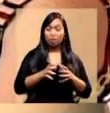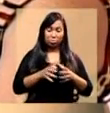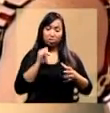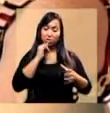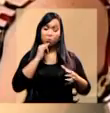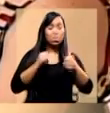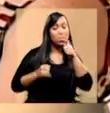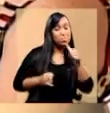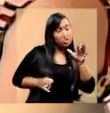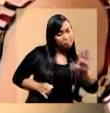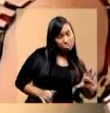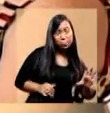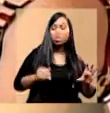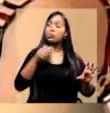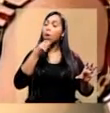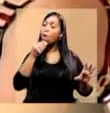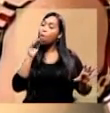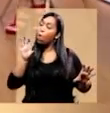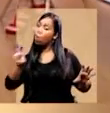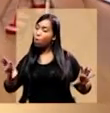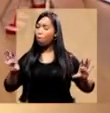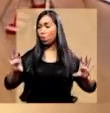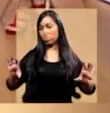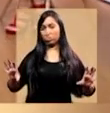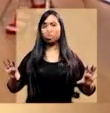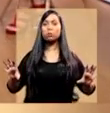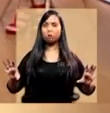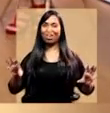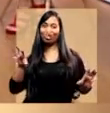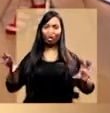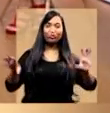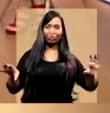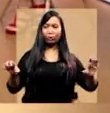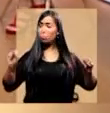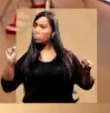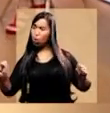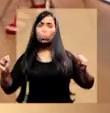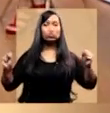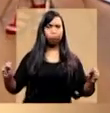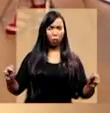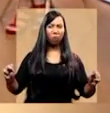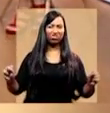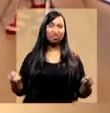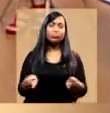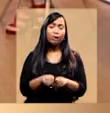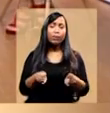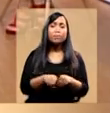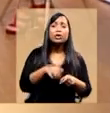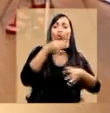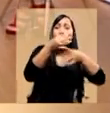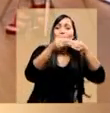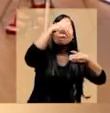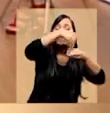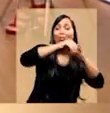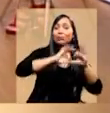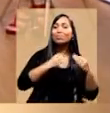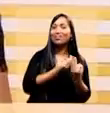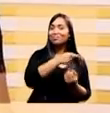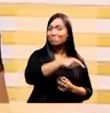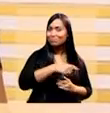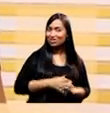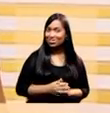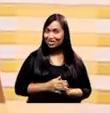separações. Meninas fazem isso, meninos podem fazer isso. E até nos comentários dentro da